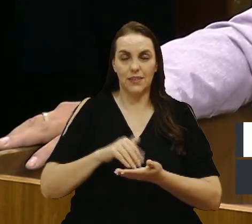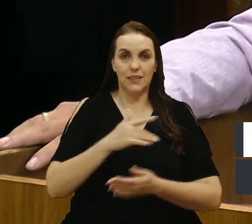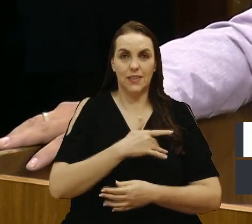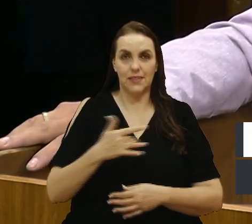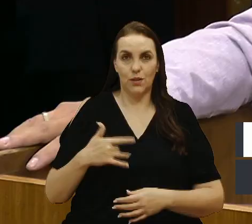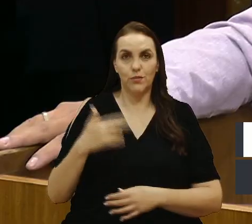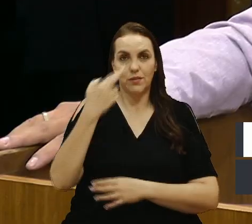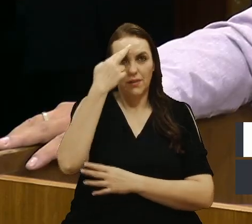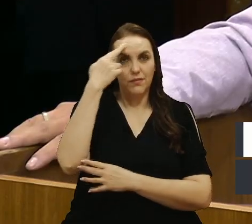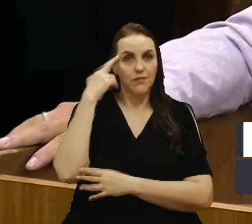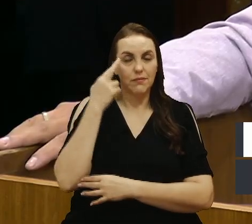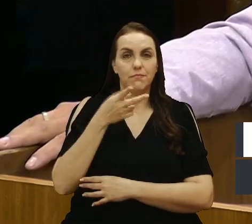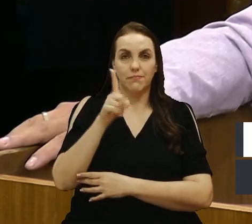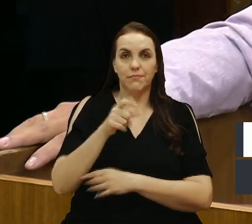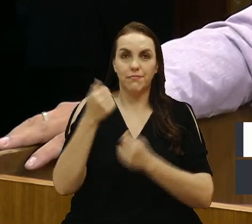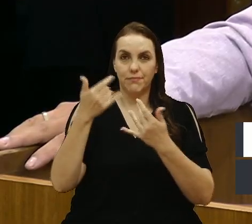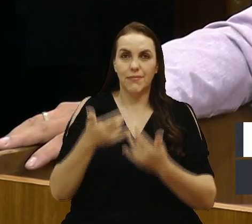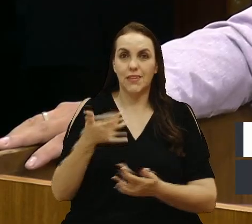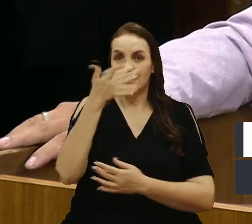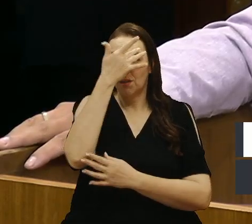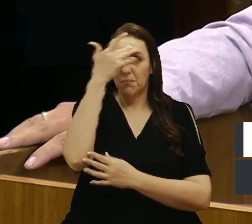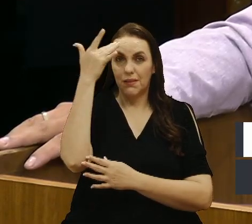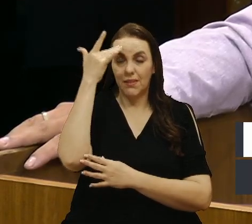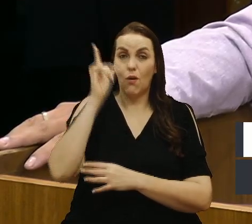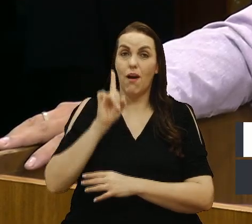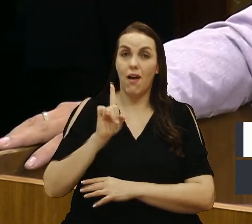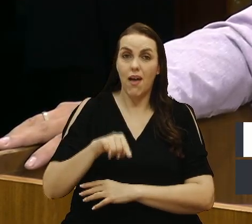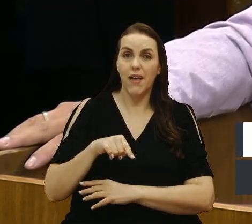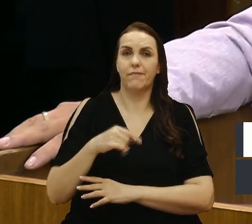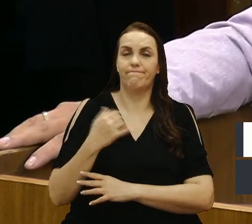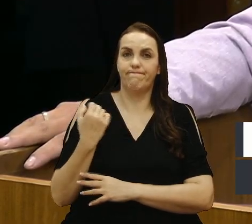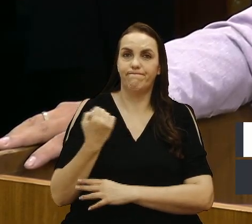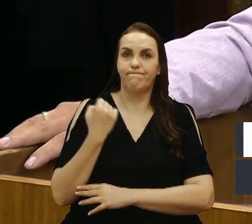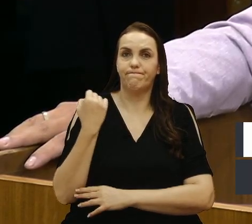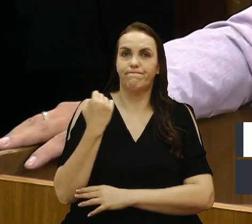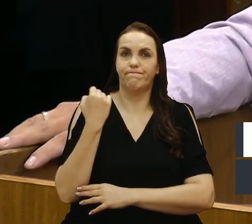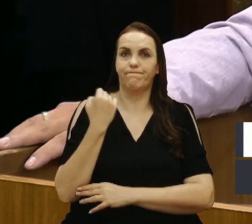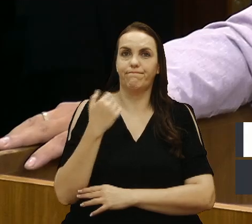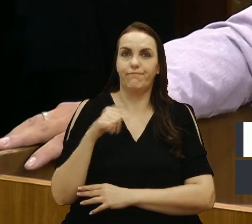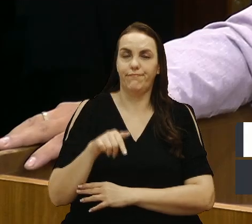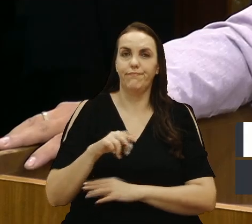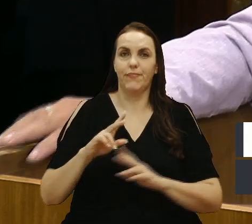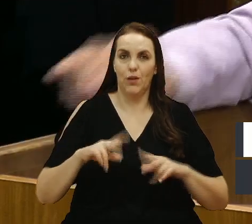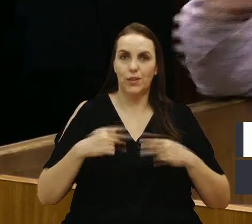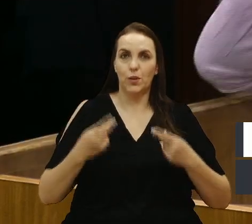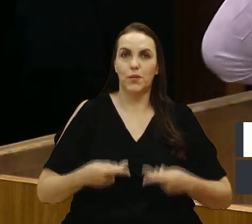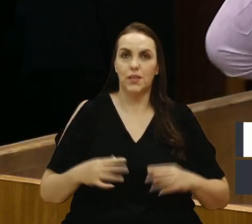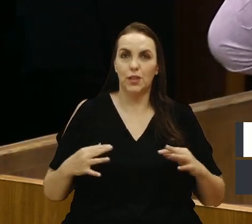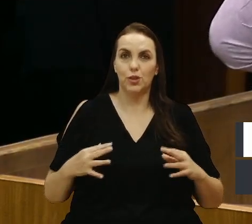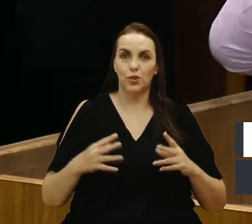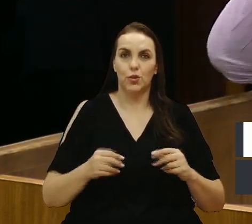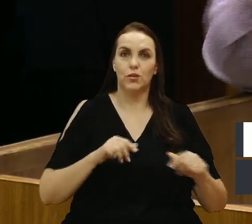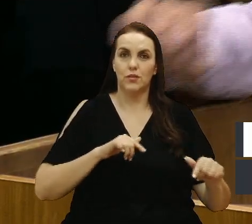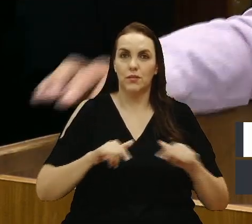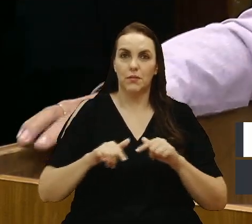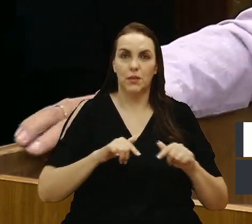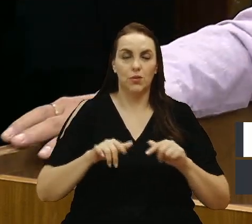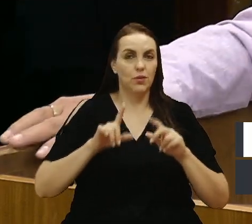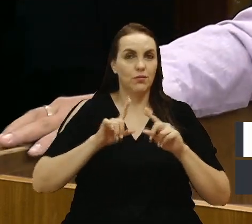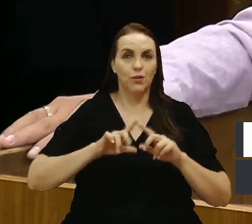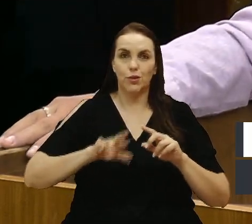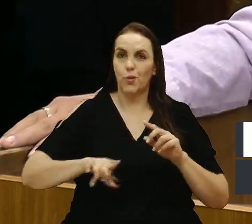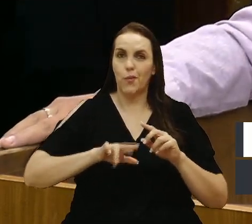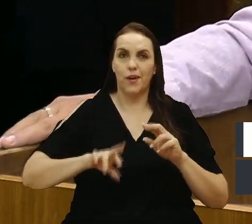né? Questão mental hoje da nossa humanidade, ela está muito comprometida, e dos trabalhadores não é diferente.